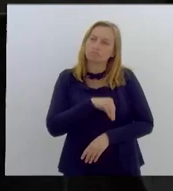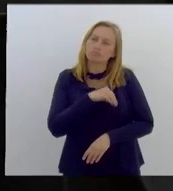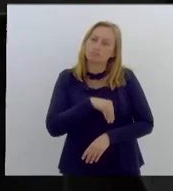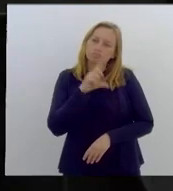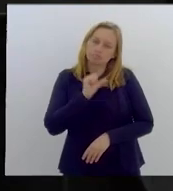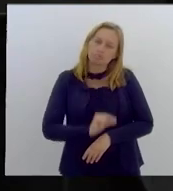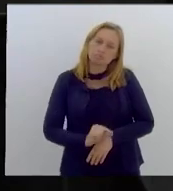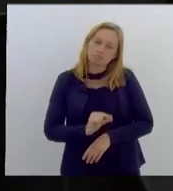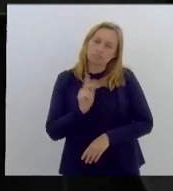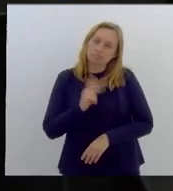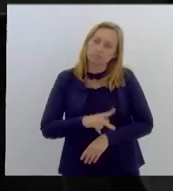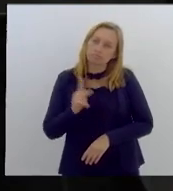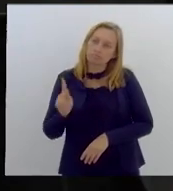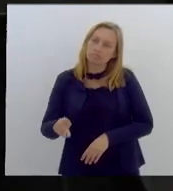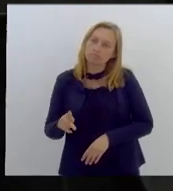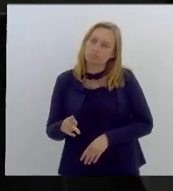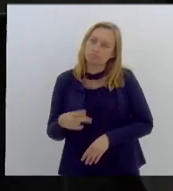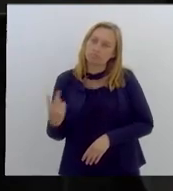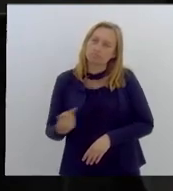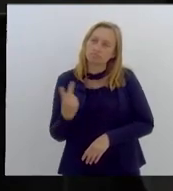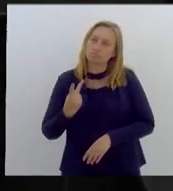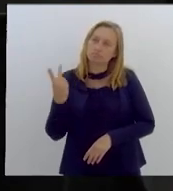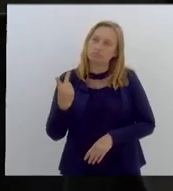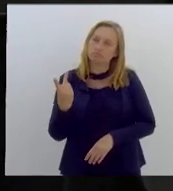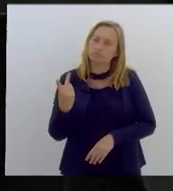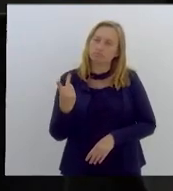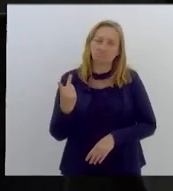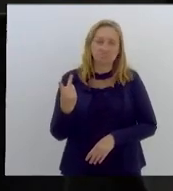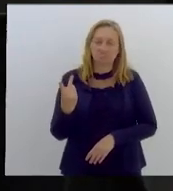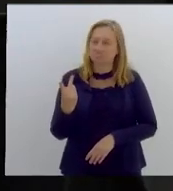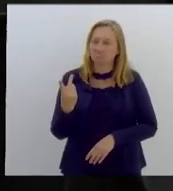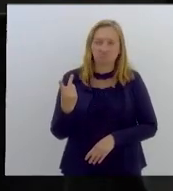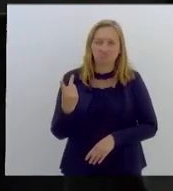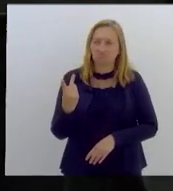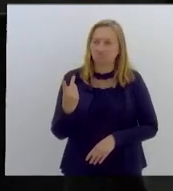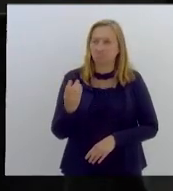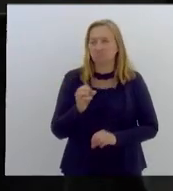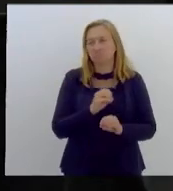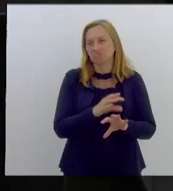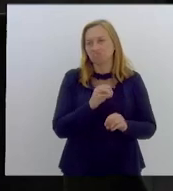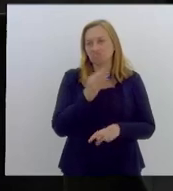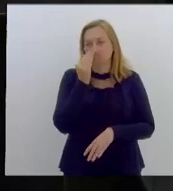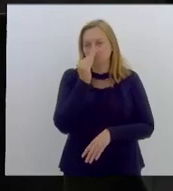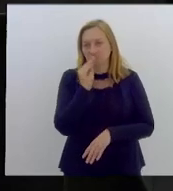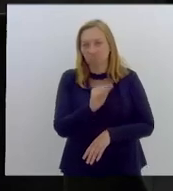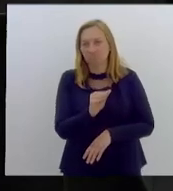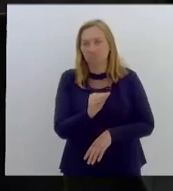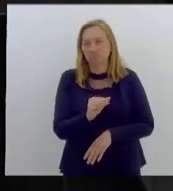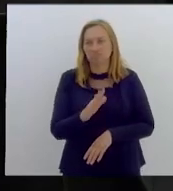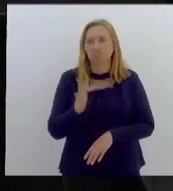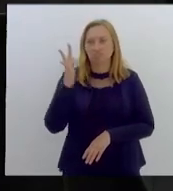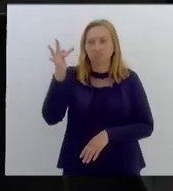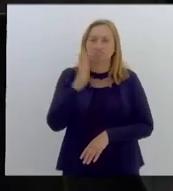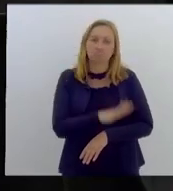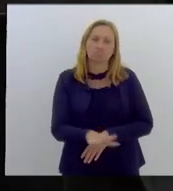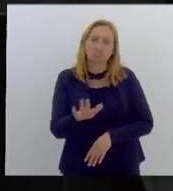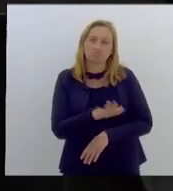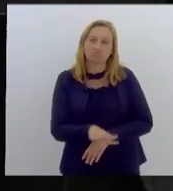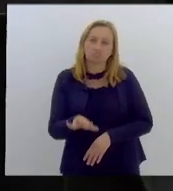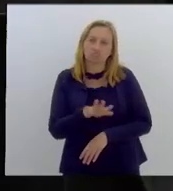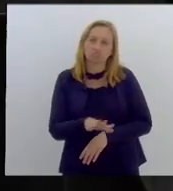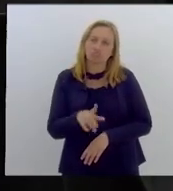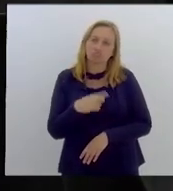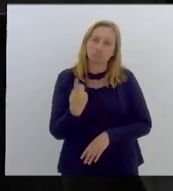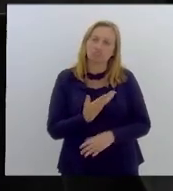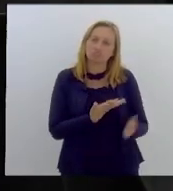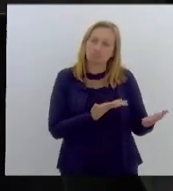para o professor é desvalorizar a educação, é negar presente, negar futuro para as nossas crianças, para os